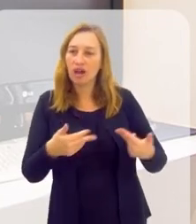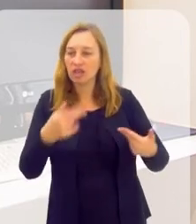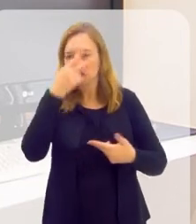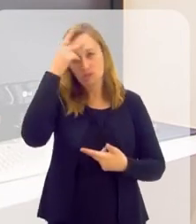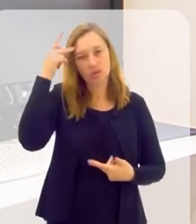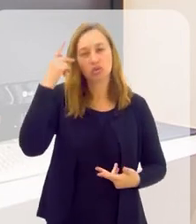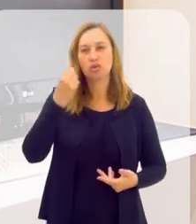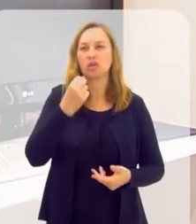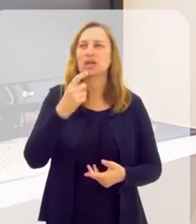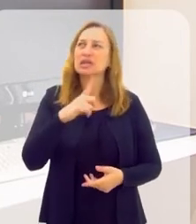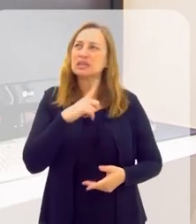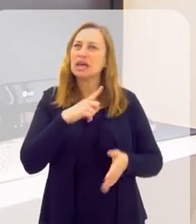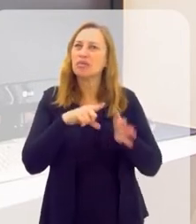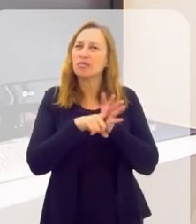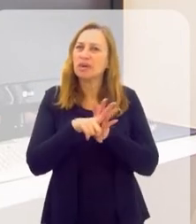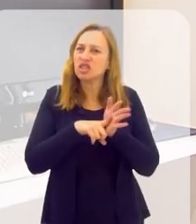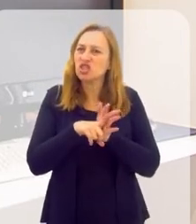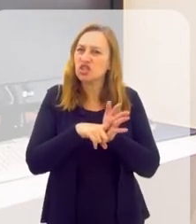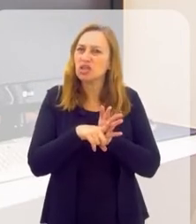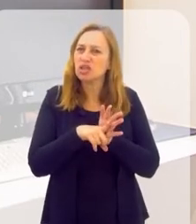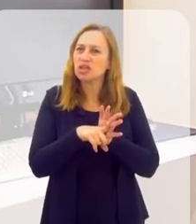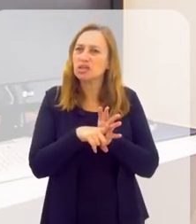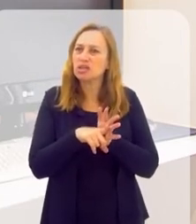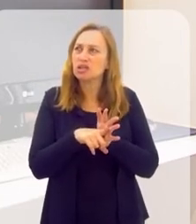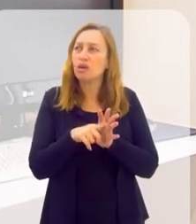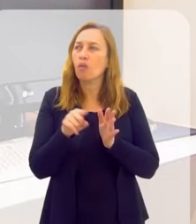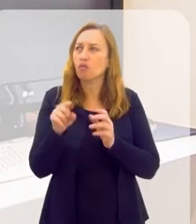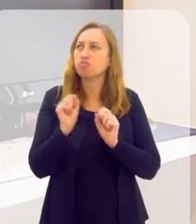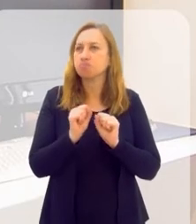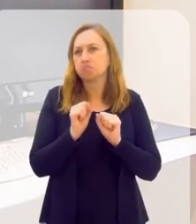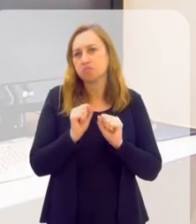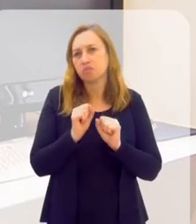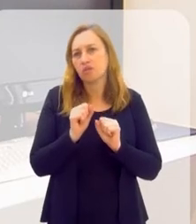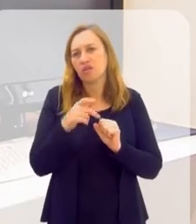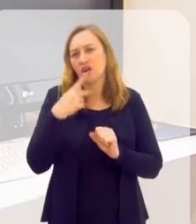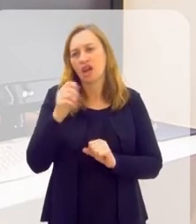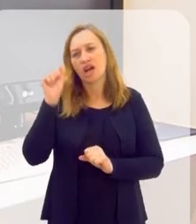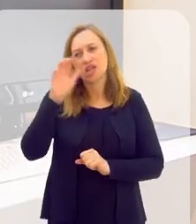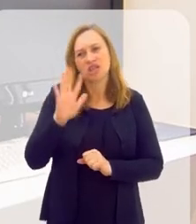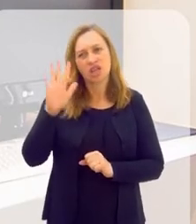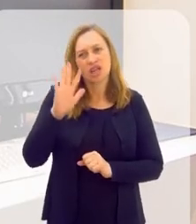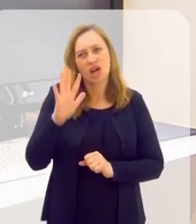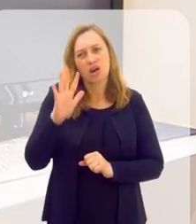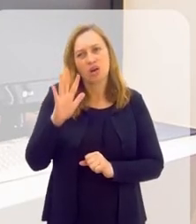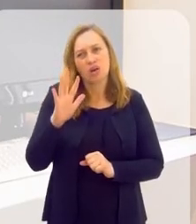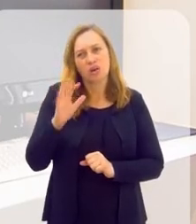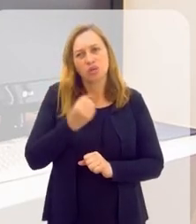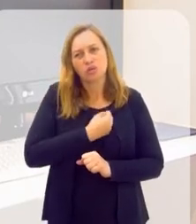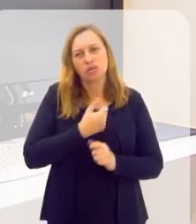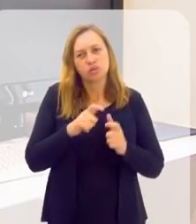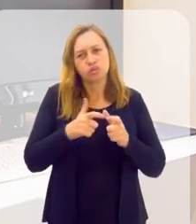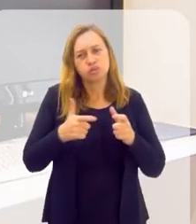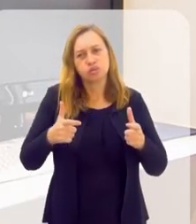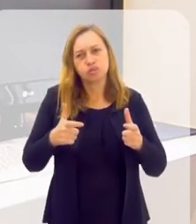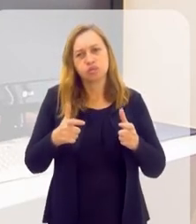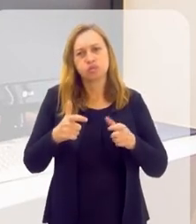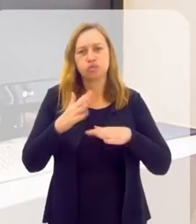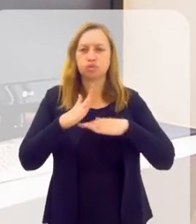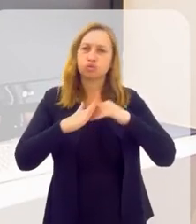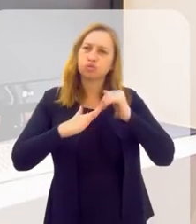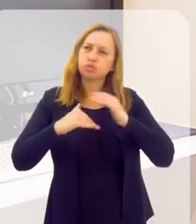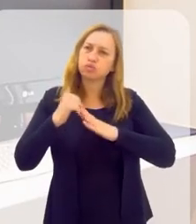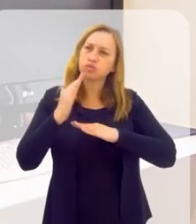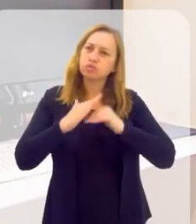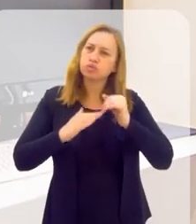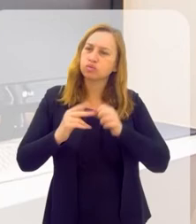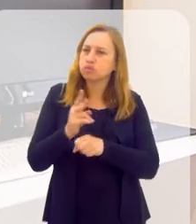Há um aumento, há alguma pesquisa, ou você pode falar assim de forma geral, há um aumento de